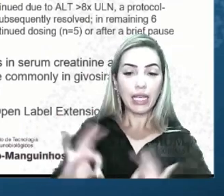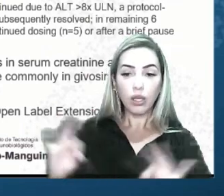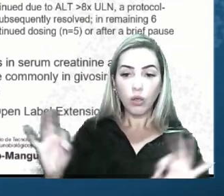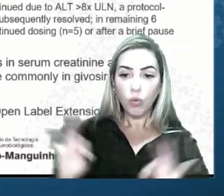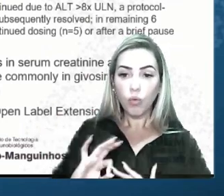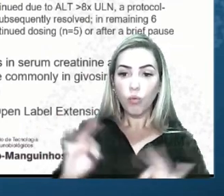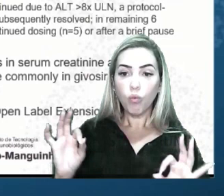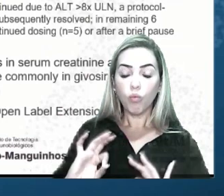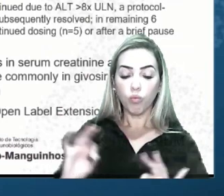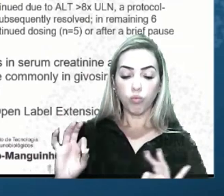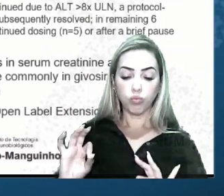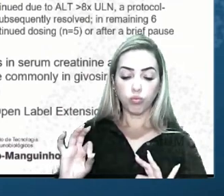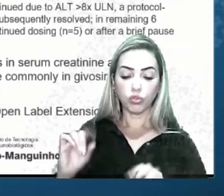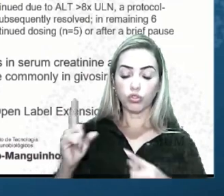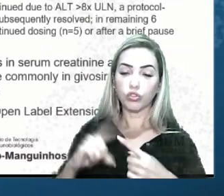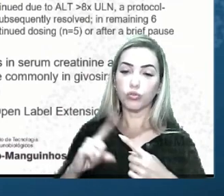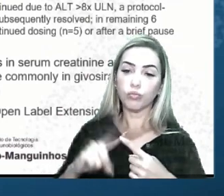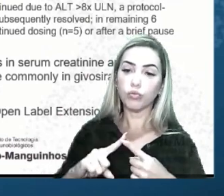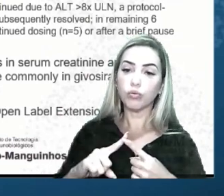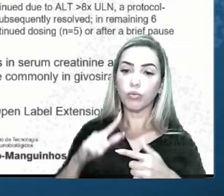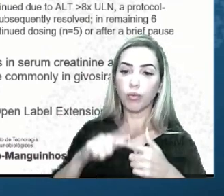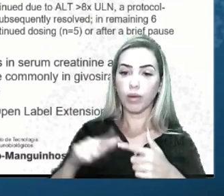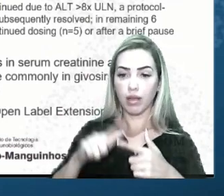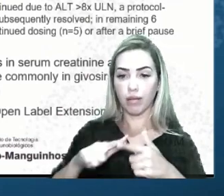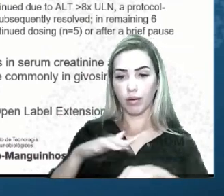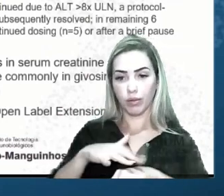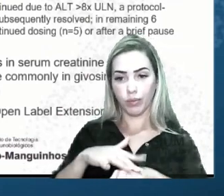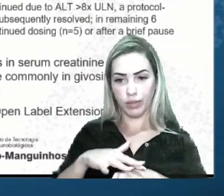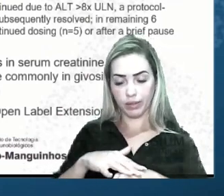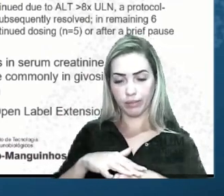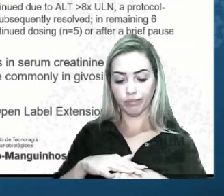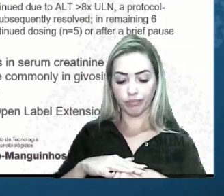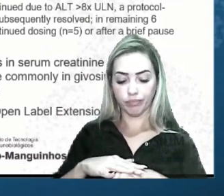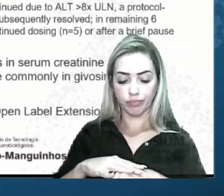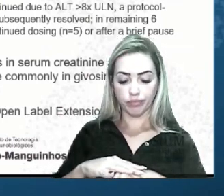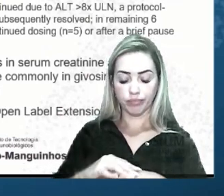passam a ter nenhum tipo de crise com a doença.